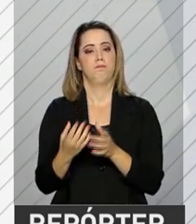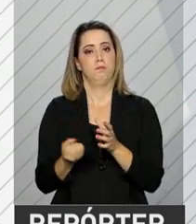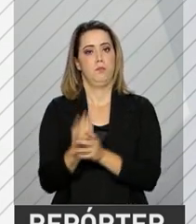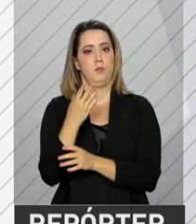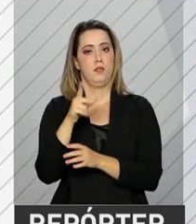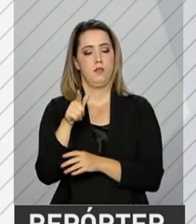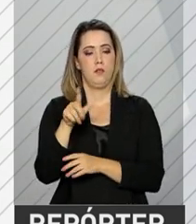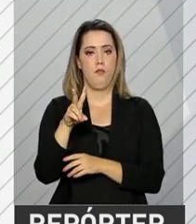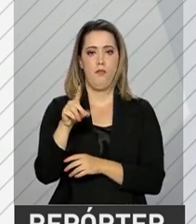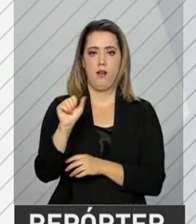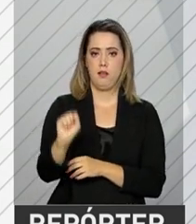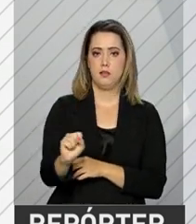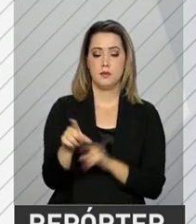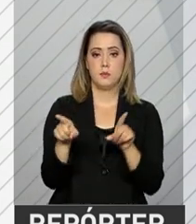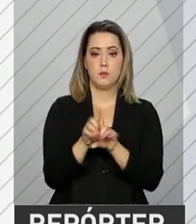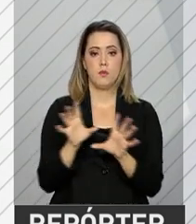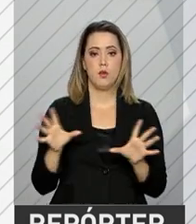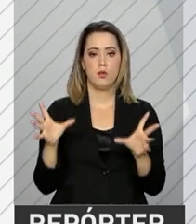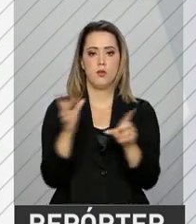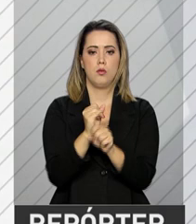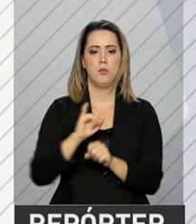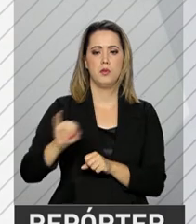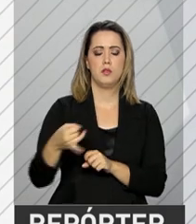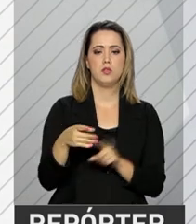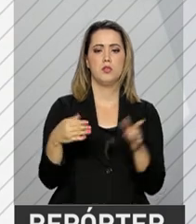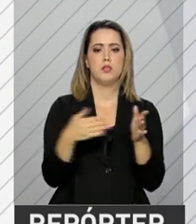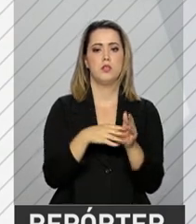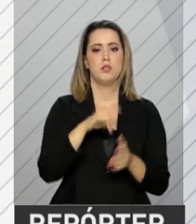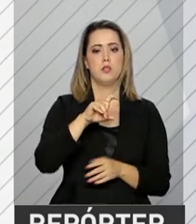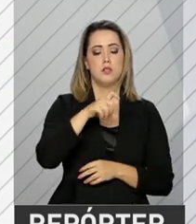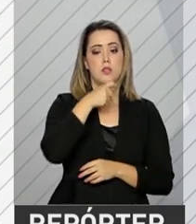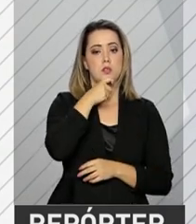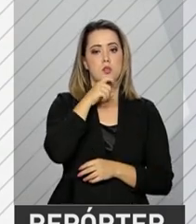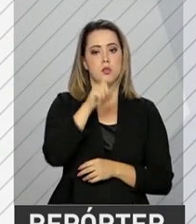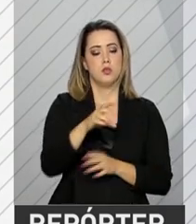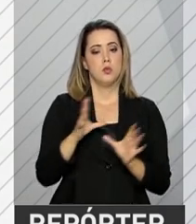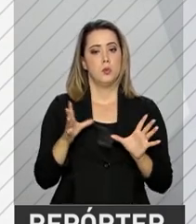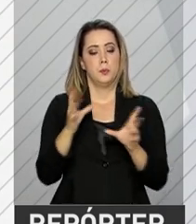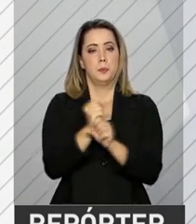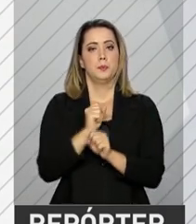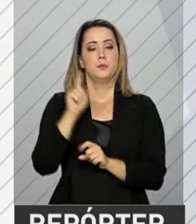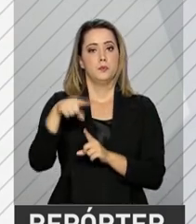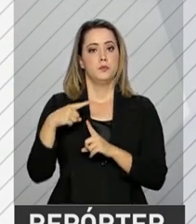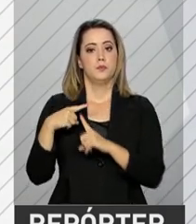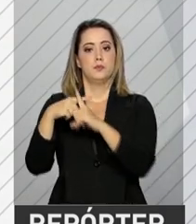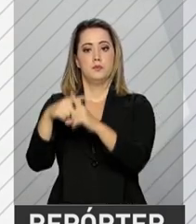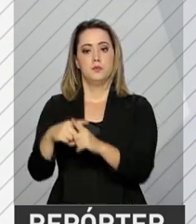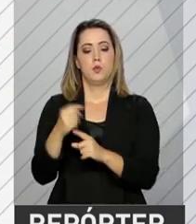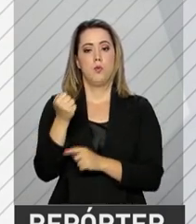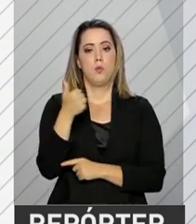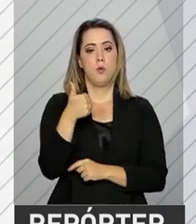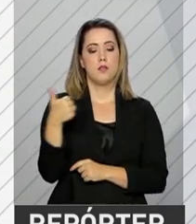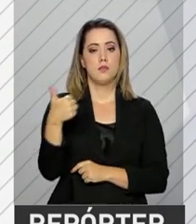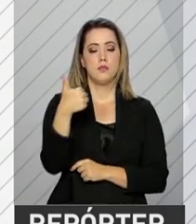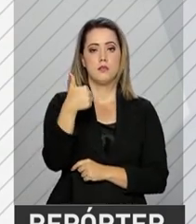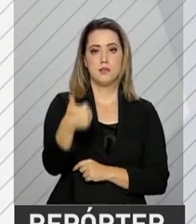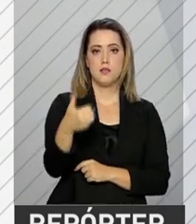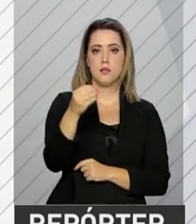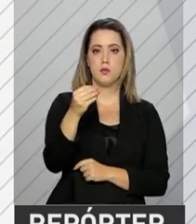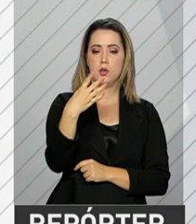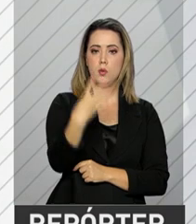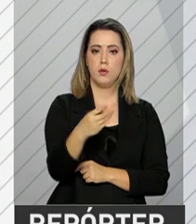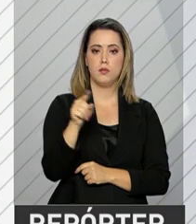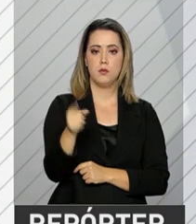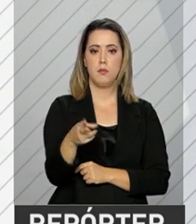no acumulado de Janeiro a julho de 2017 o saldo de vagas de emprego é positivo foram quase 104.000